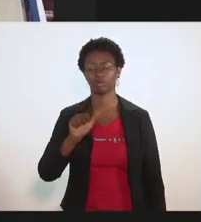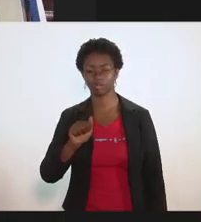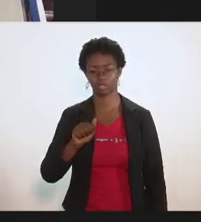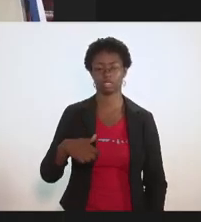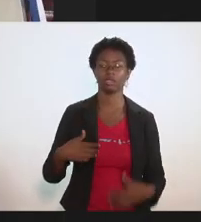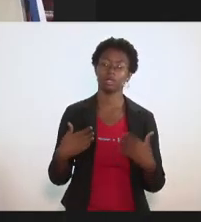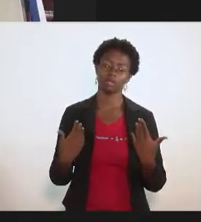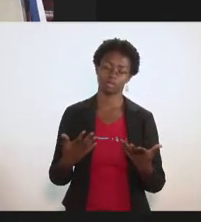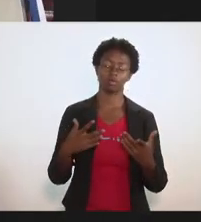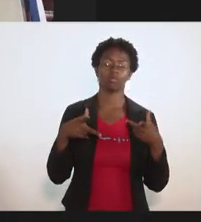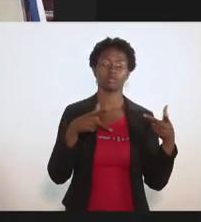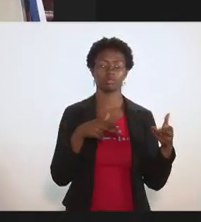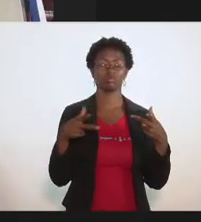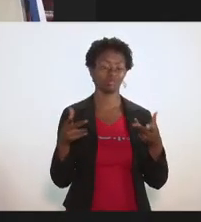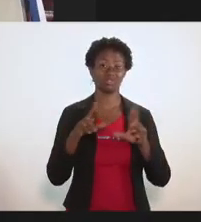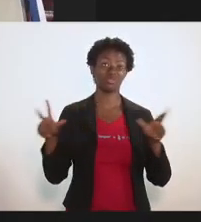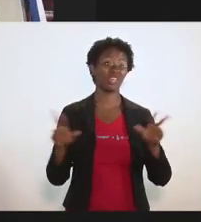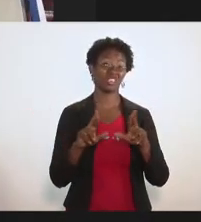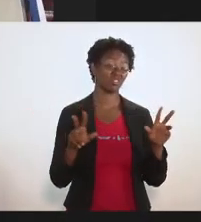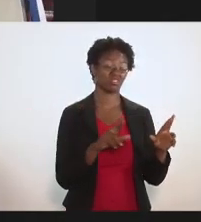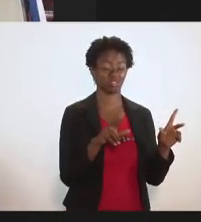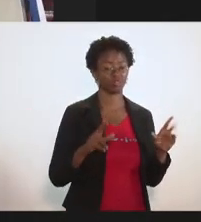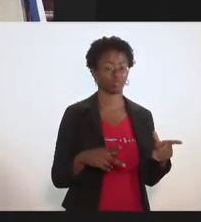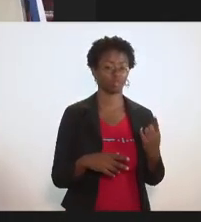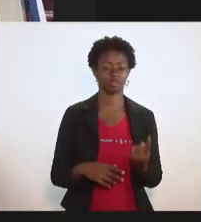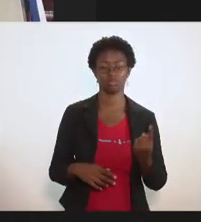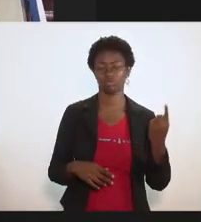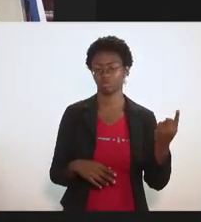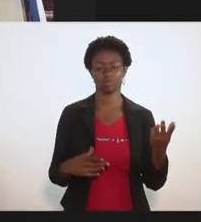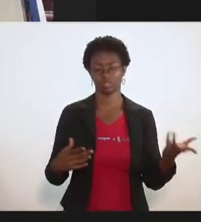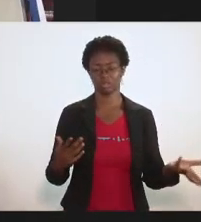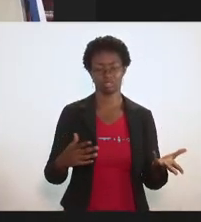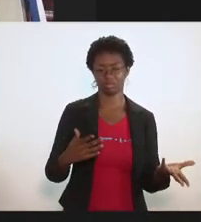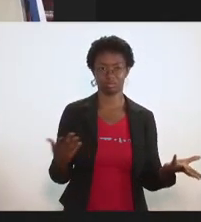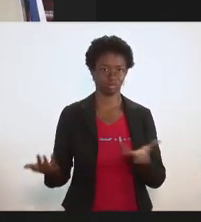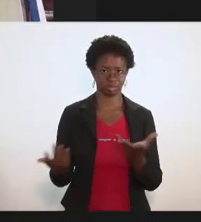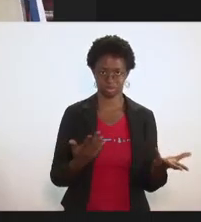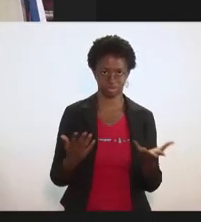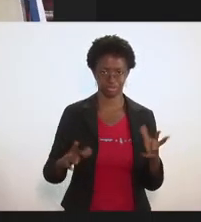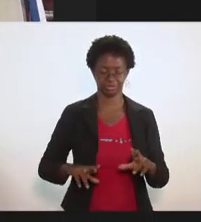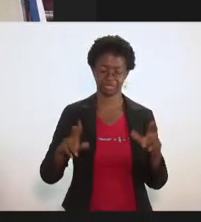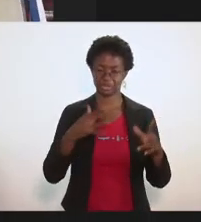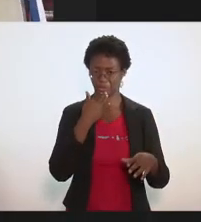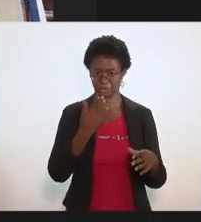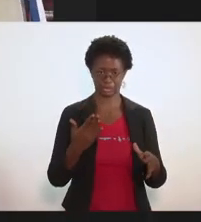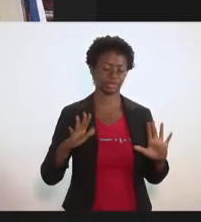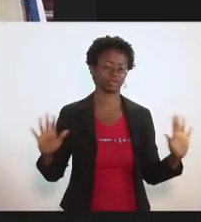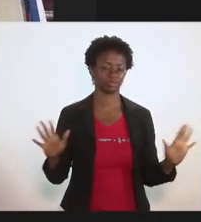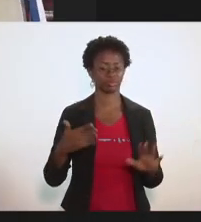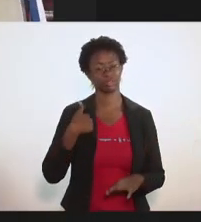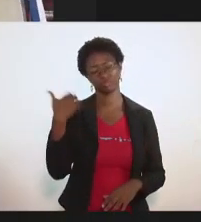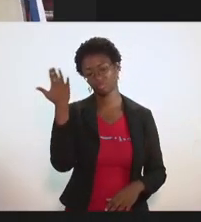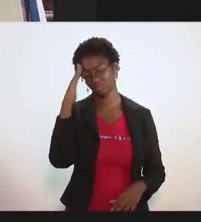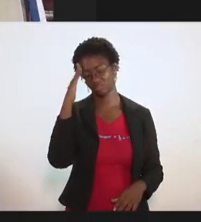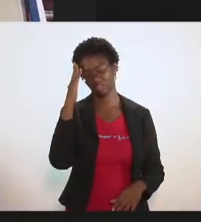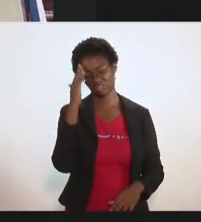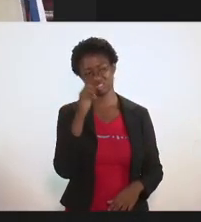Eu não entendo. É porque o projeto, no meu entendimento, um trata de onerosa e o outro é não